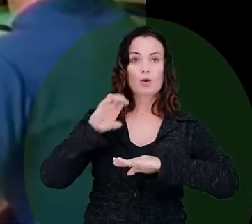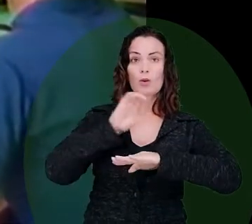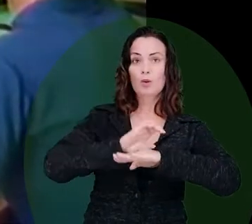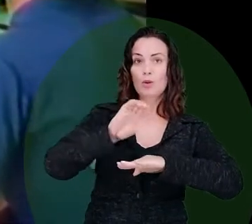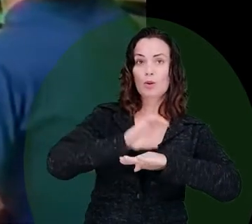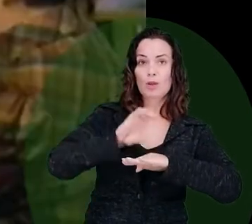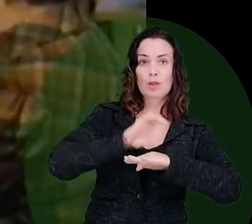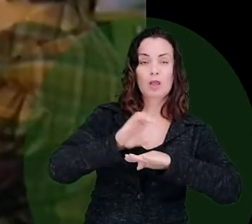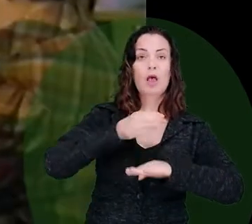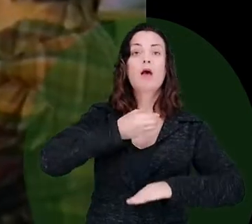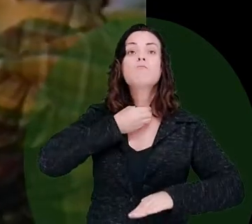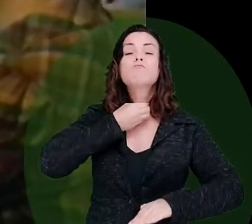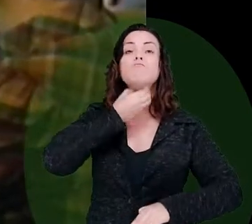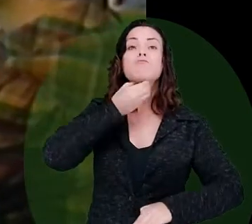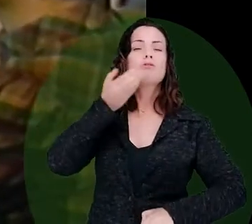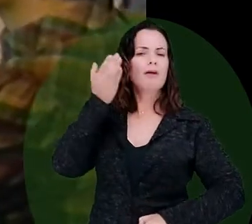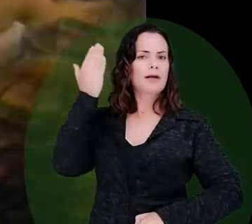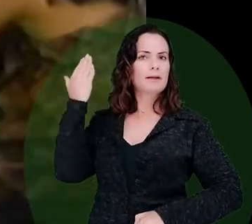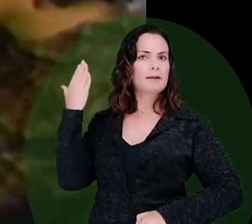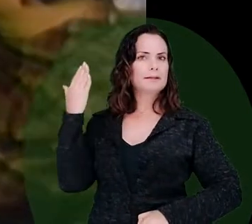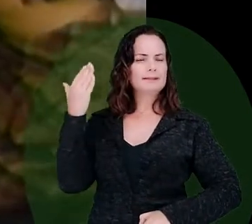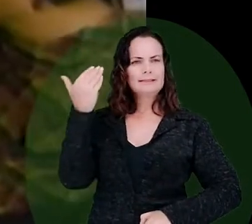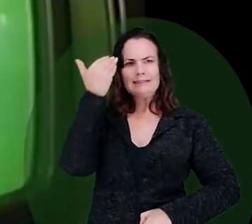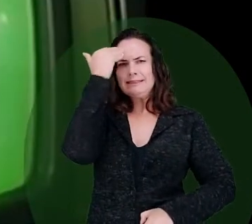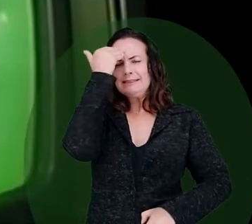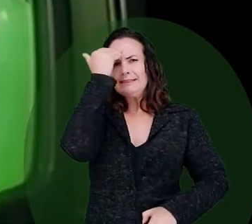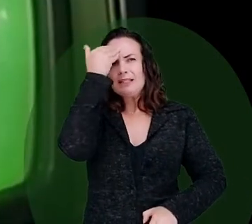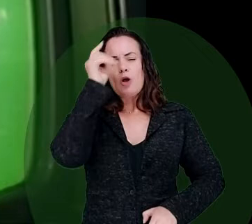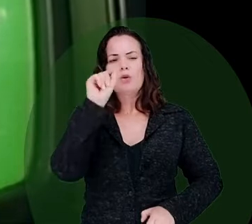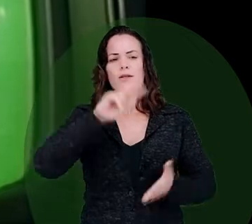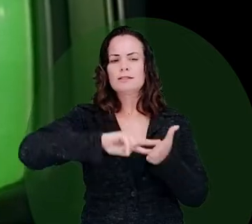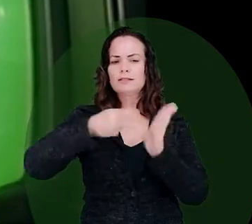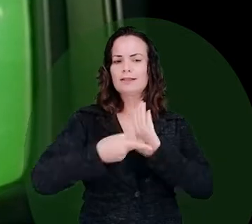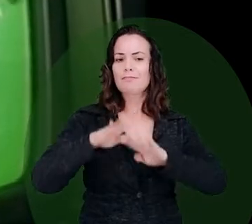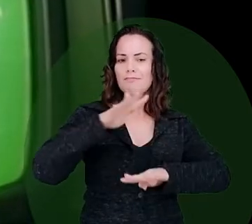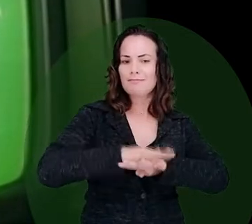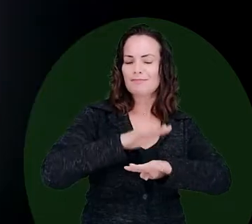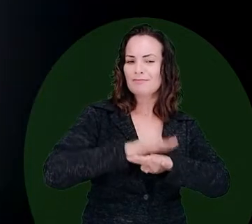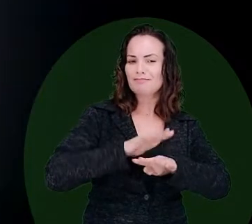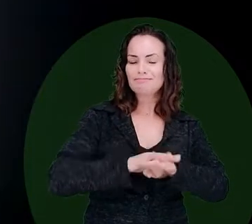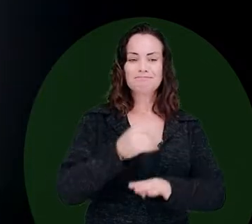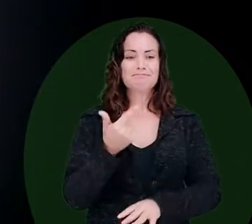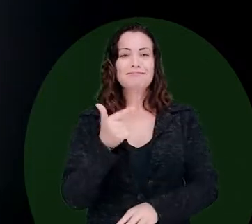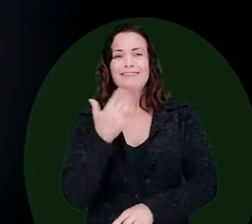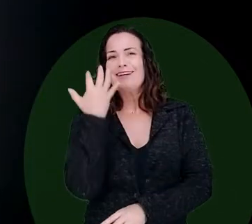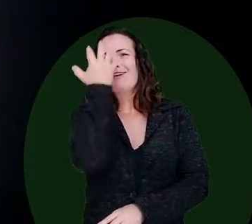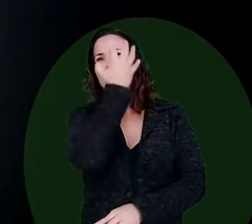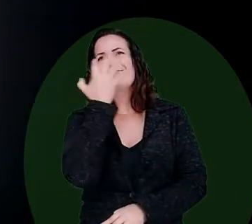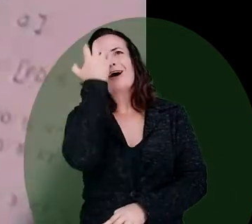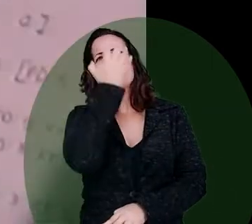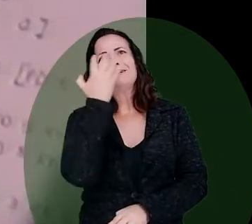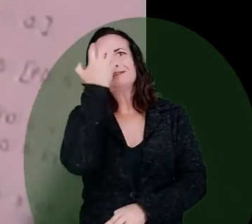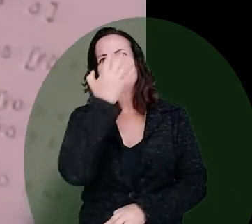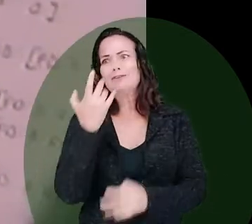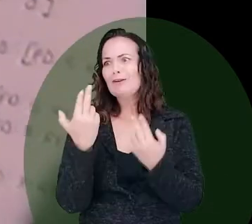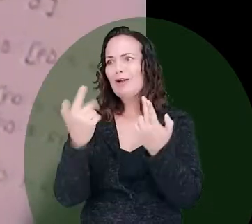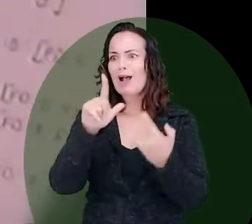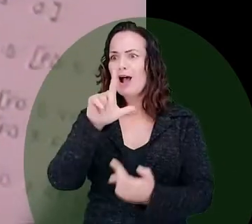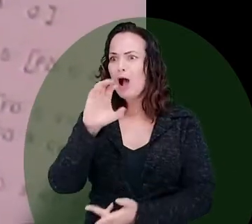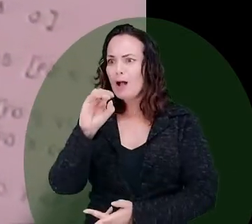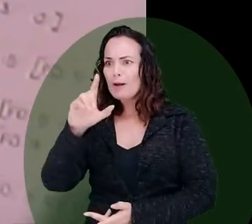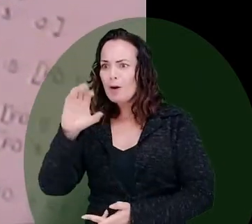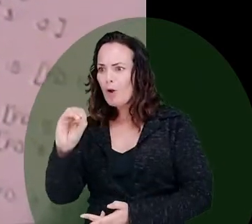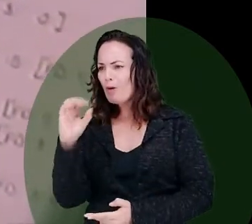da Montessori antes, entendido o que era matemática, eu não tivesse me apaixonado tanto pelo logo,